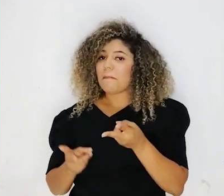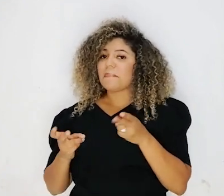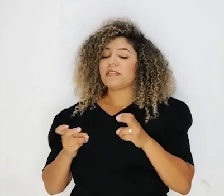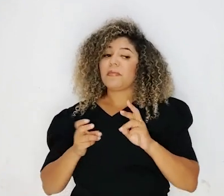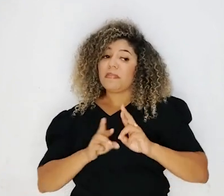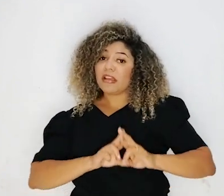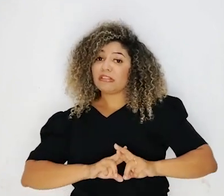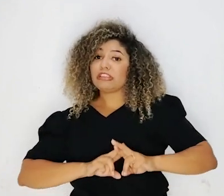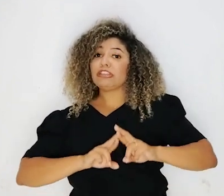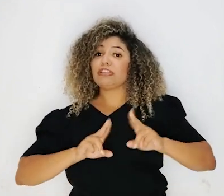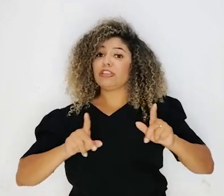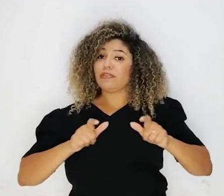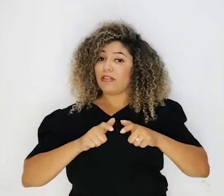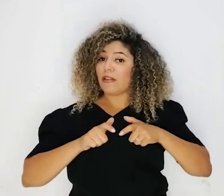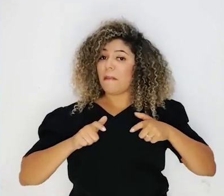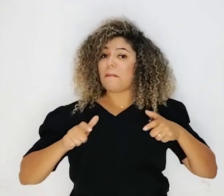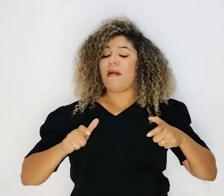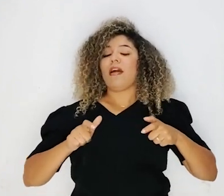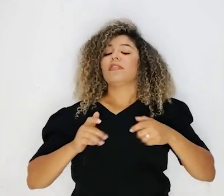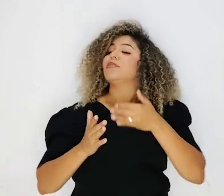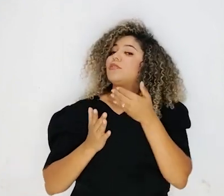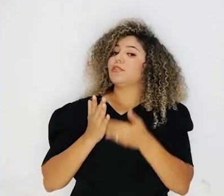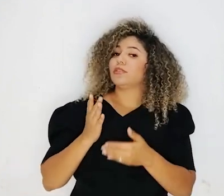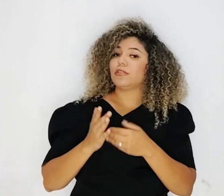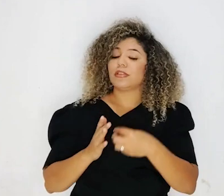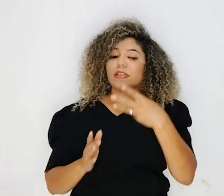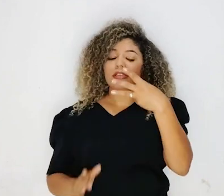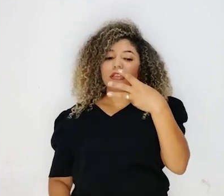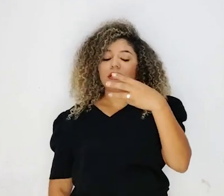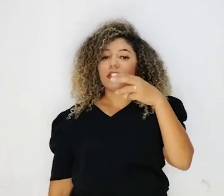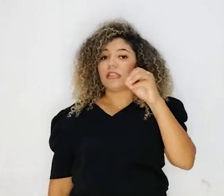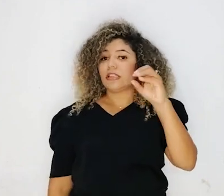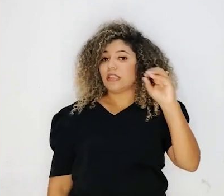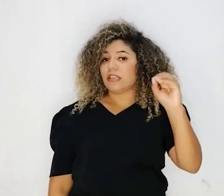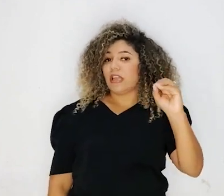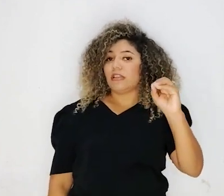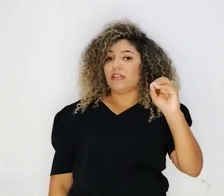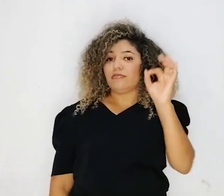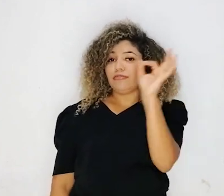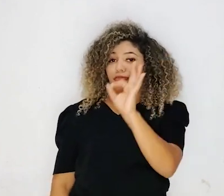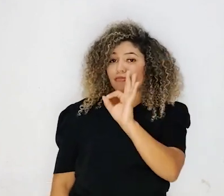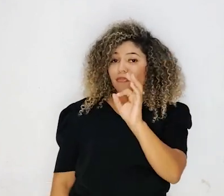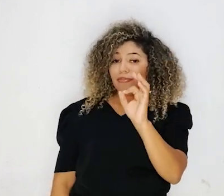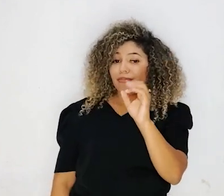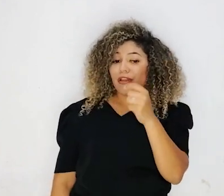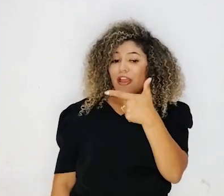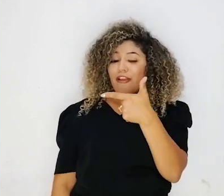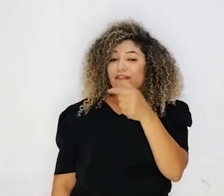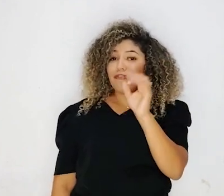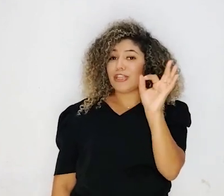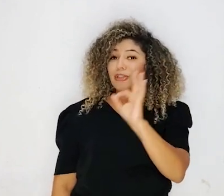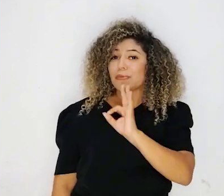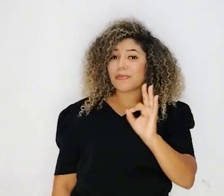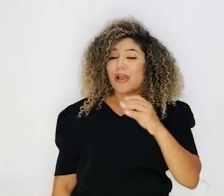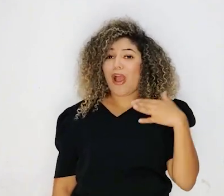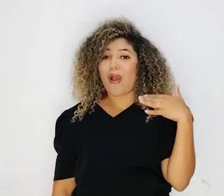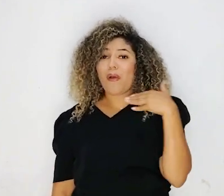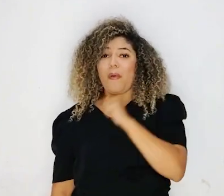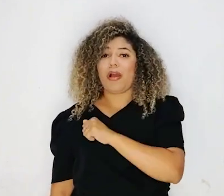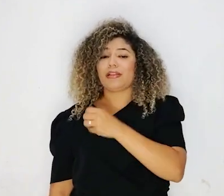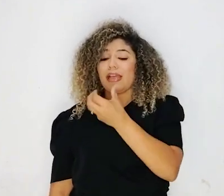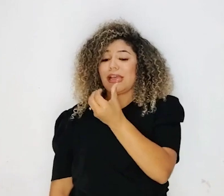uma diferença maior, né? Se seria 300, 20% aí de 300, a gente já chega a